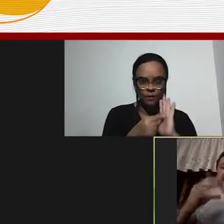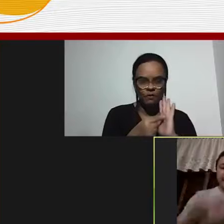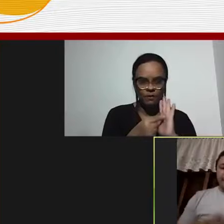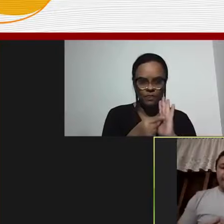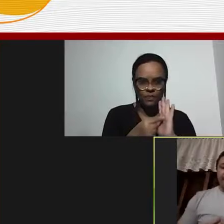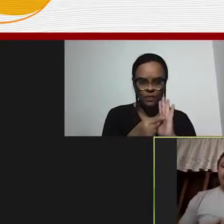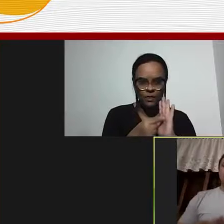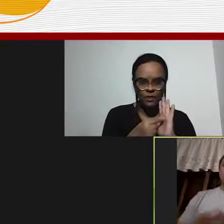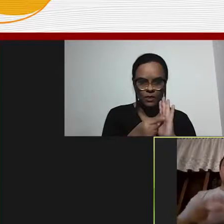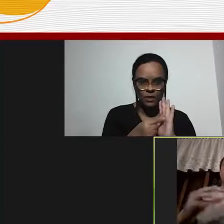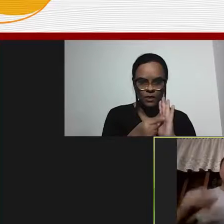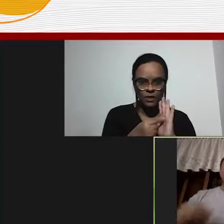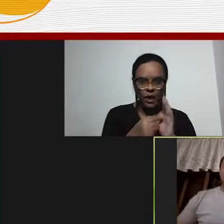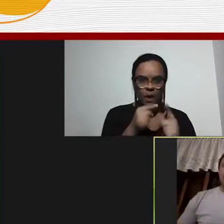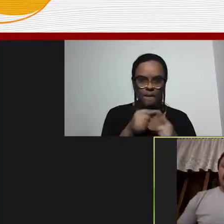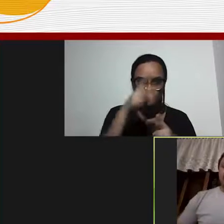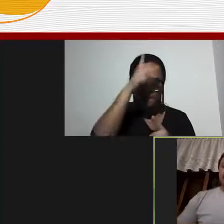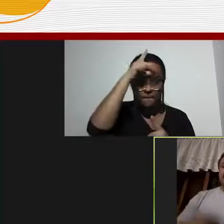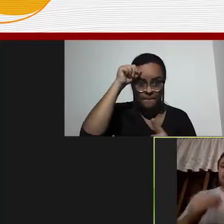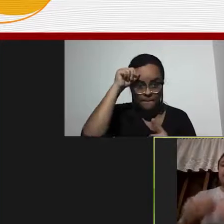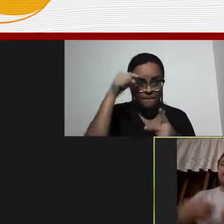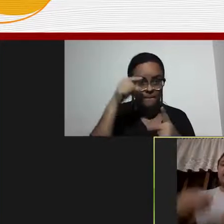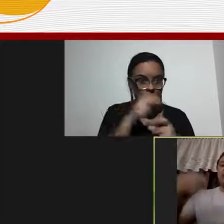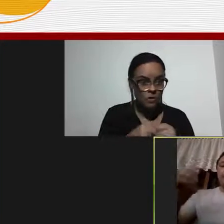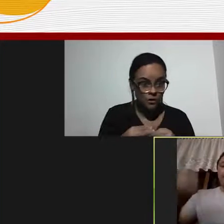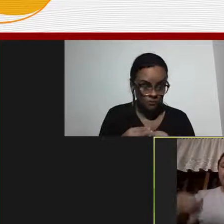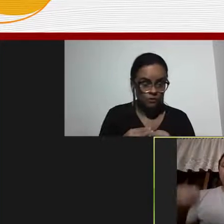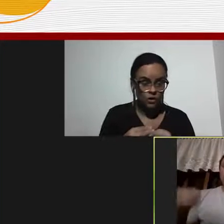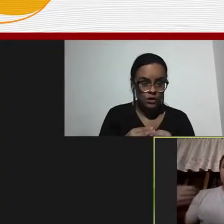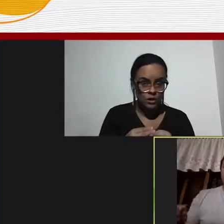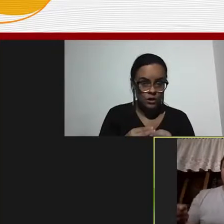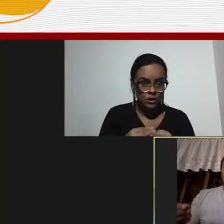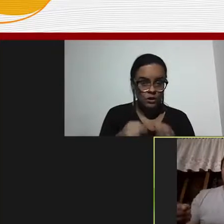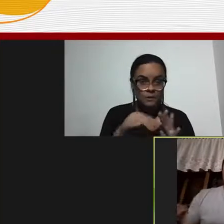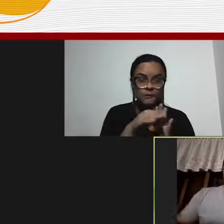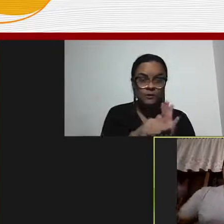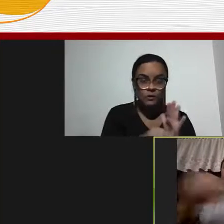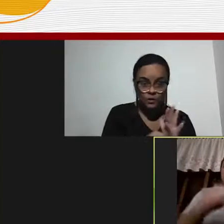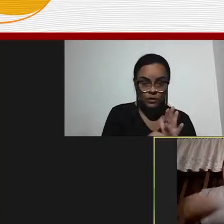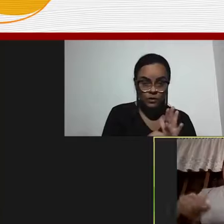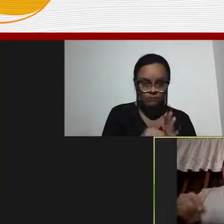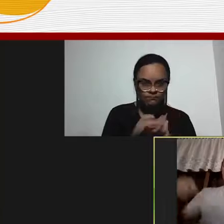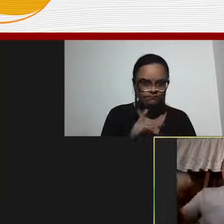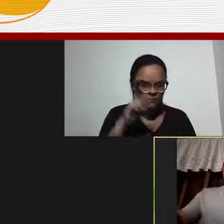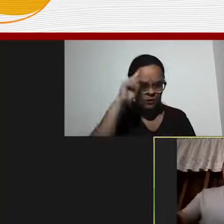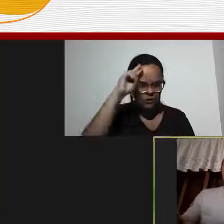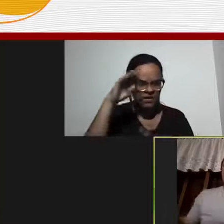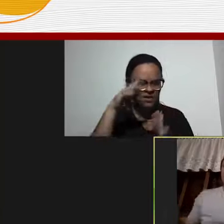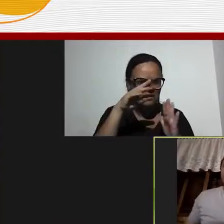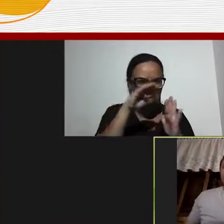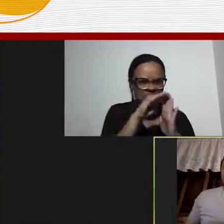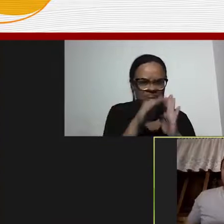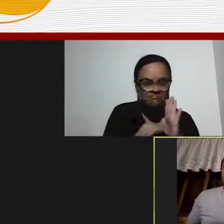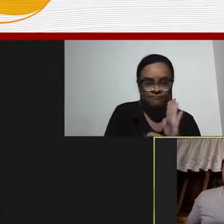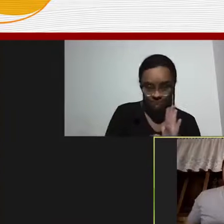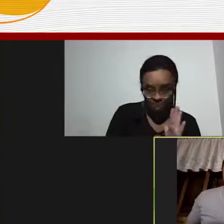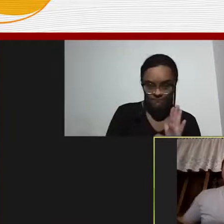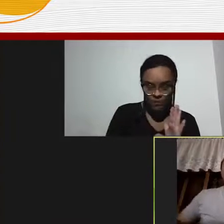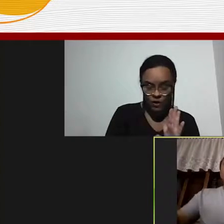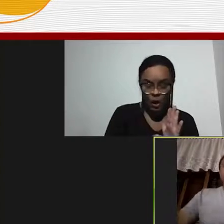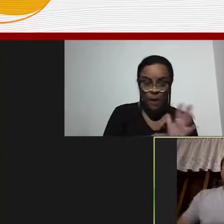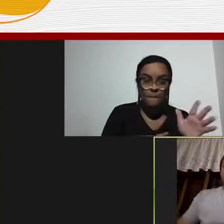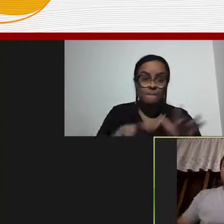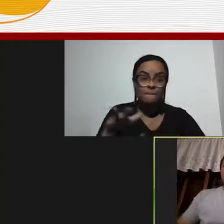tiver... Cada prefeito das cidades não tiver um plano diretor, um projeto para